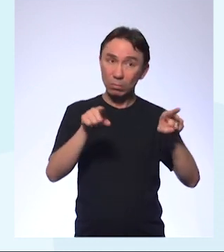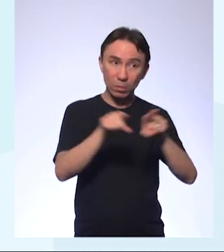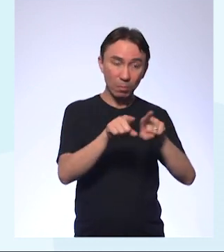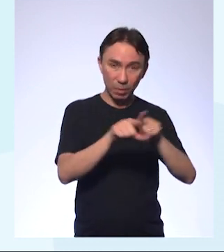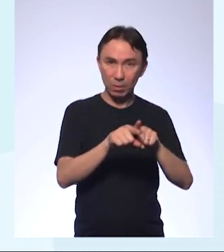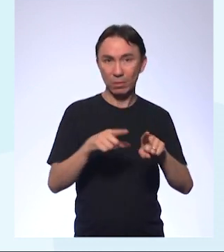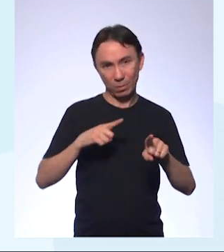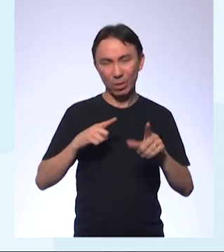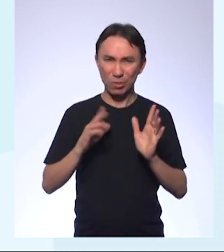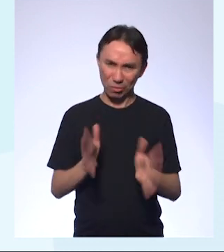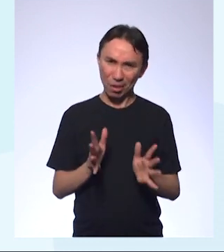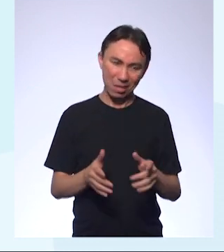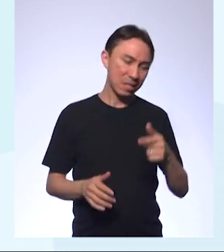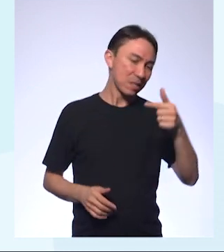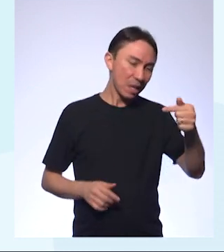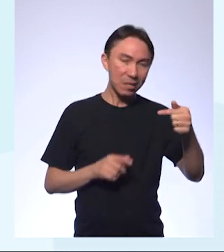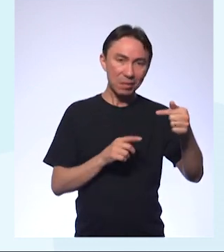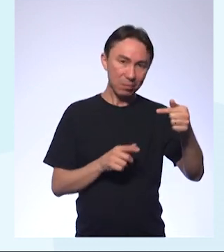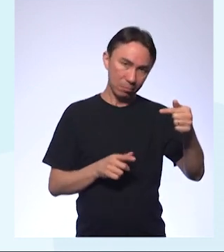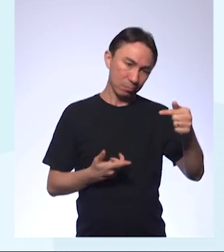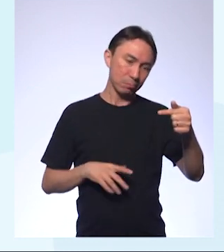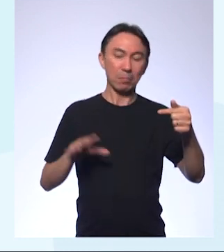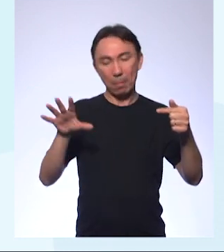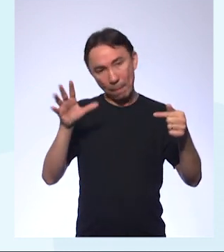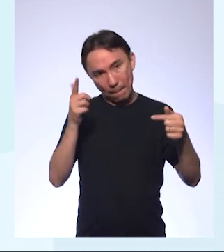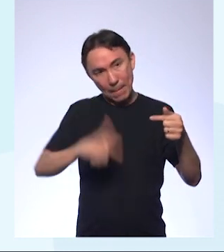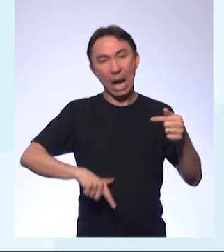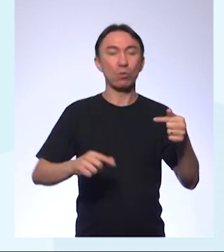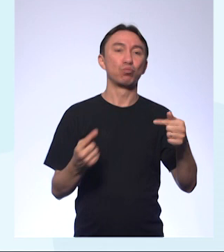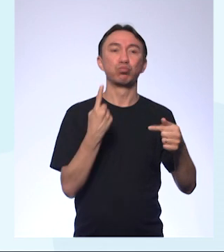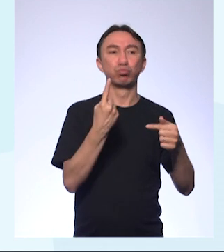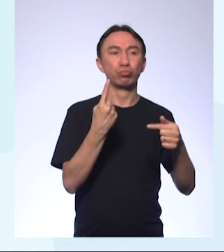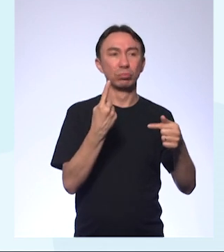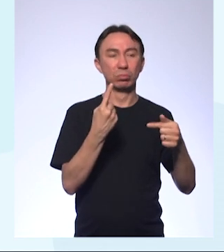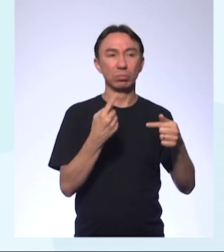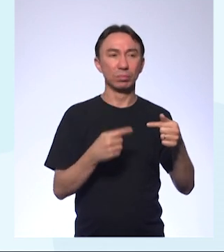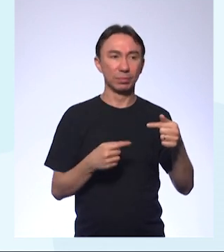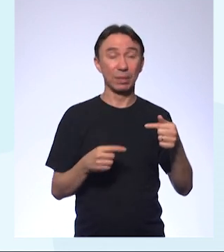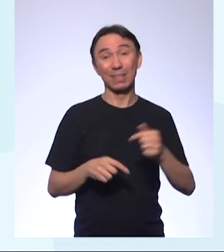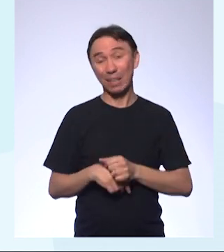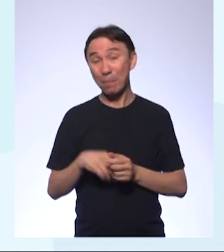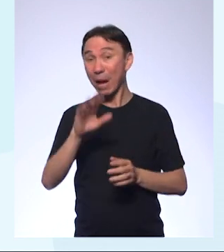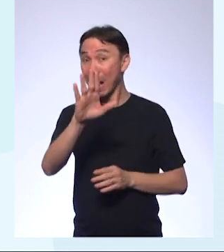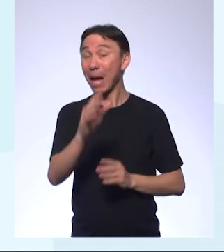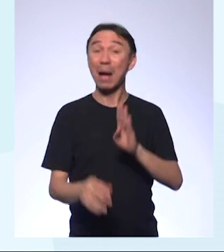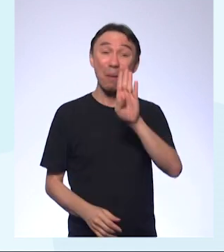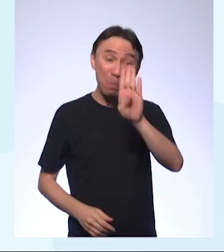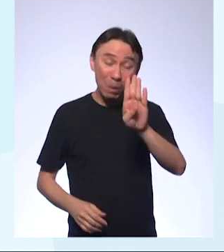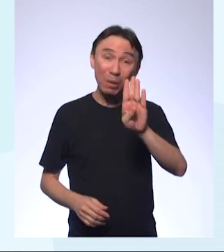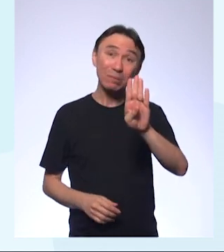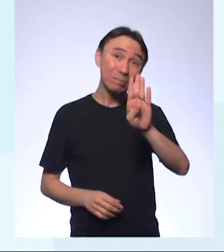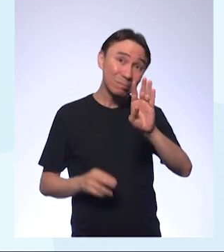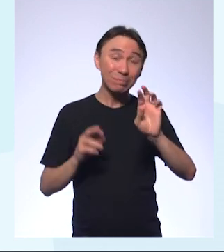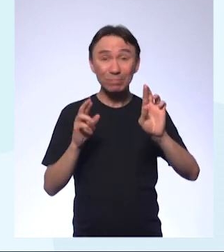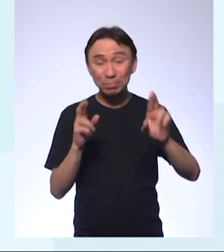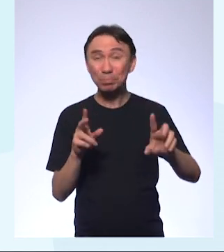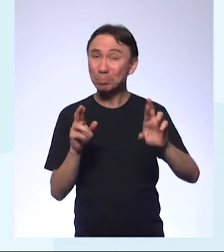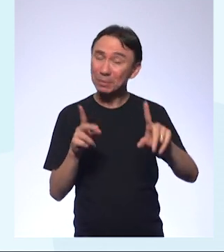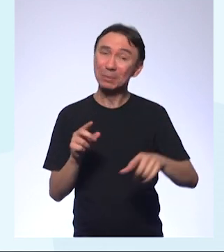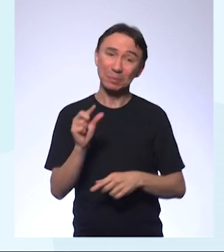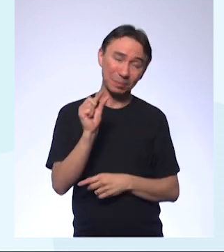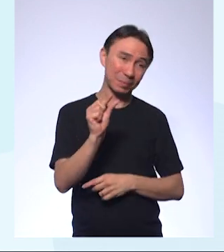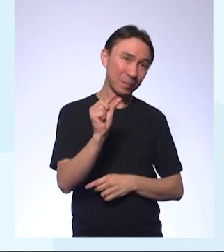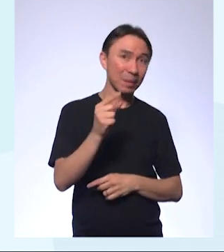tinha 7, recebendo mais 1. Então, a letra B fica um pouco diferente, né? Porque a gente já pensa logo na